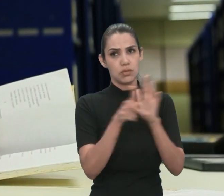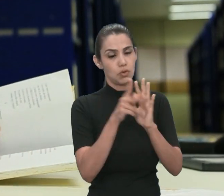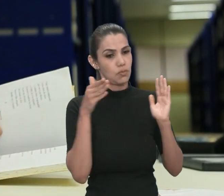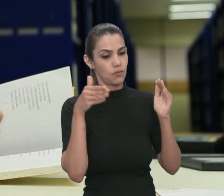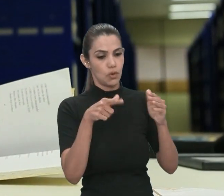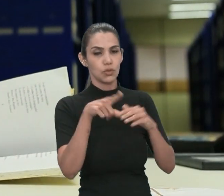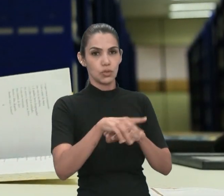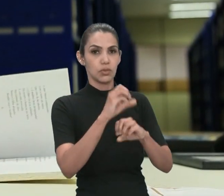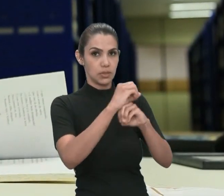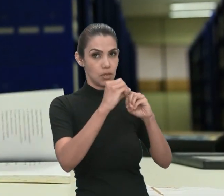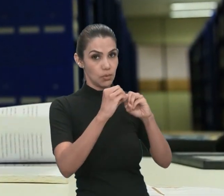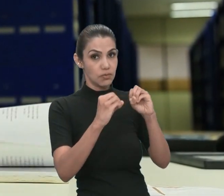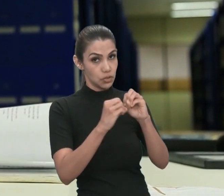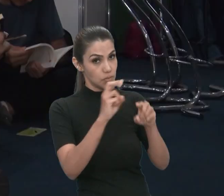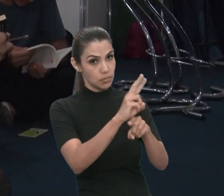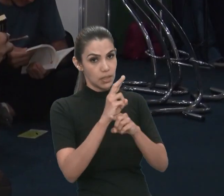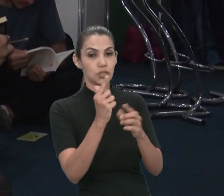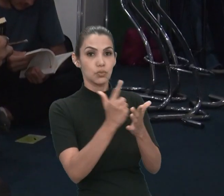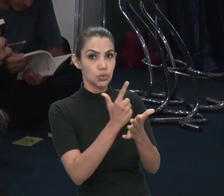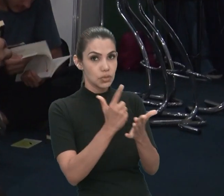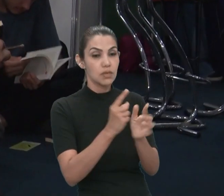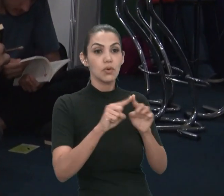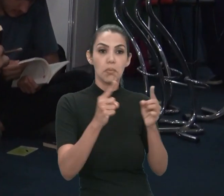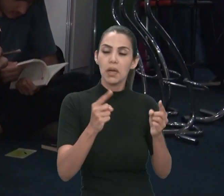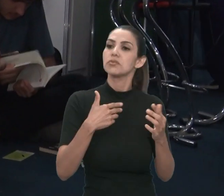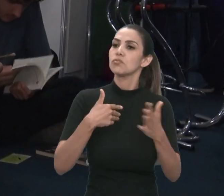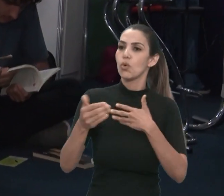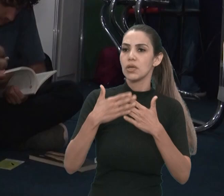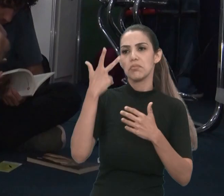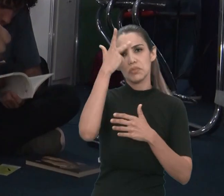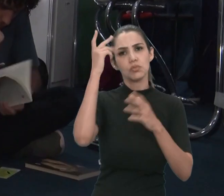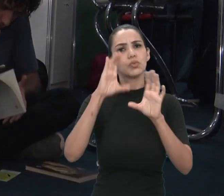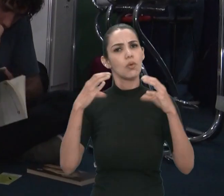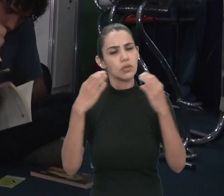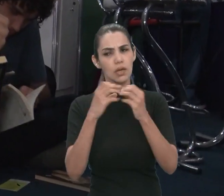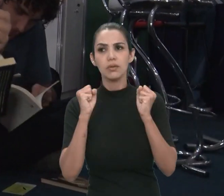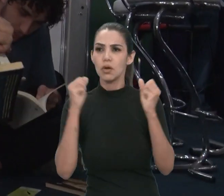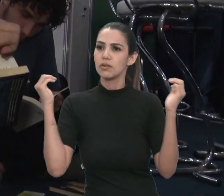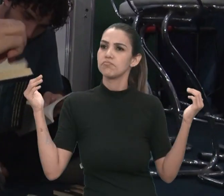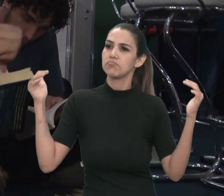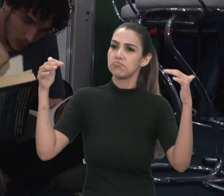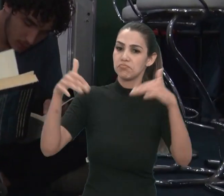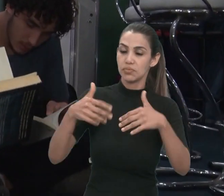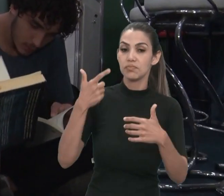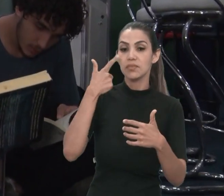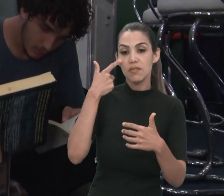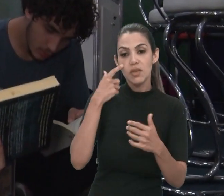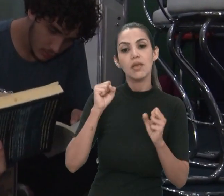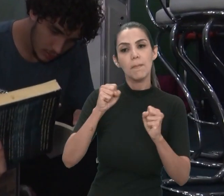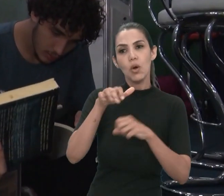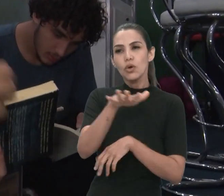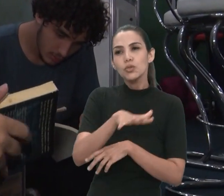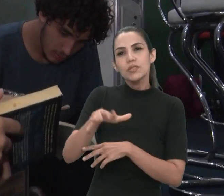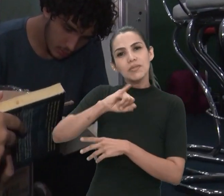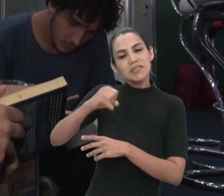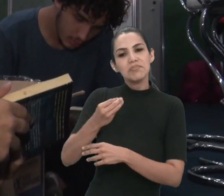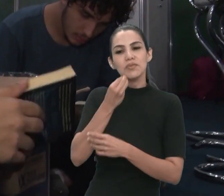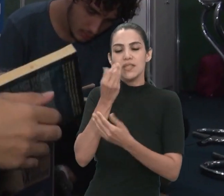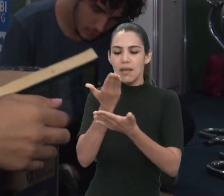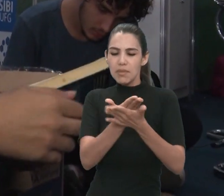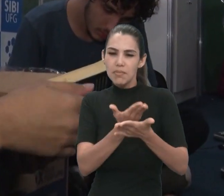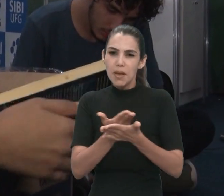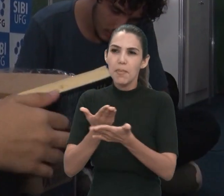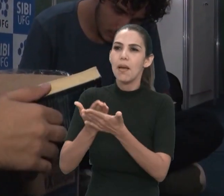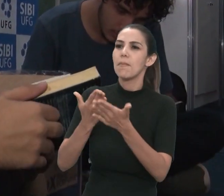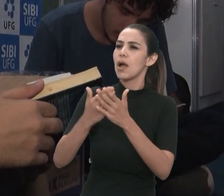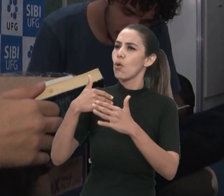empréstimo domiciliar, mas isso não impede que toda a comunidade venha às bibliotecas da UFG, usem seu espaço para estudar com todo o